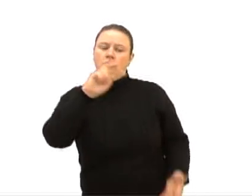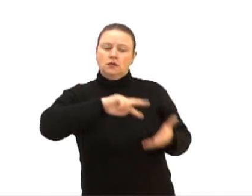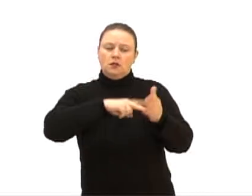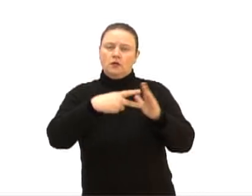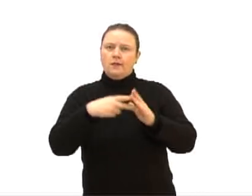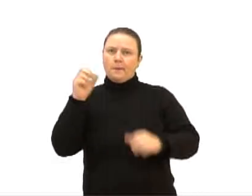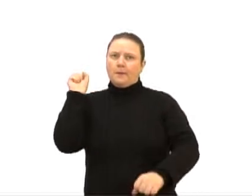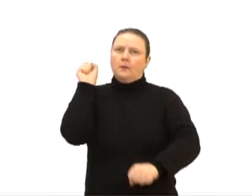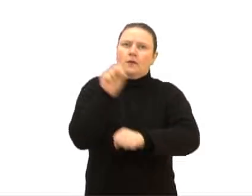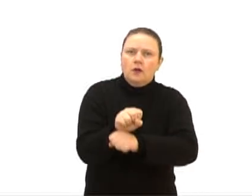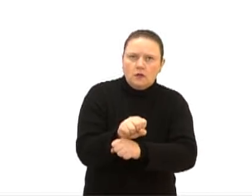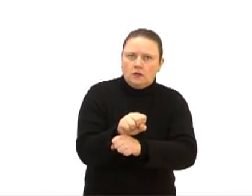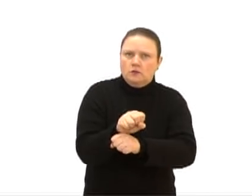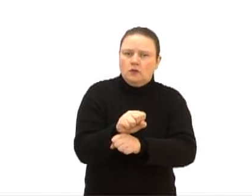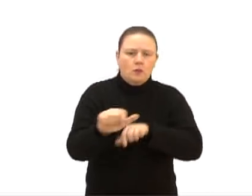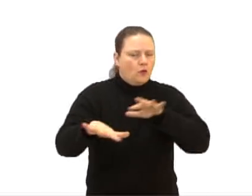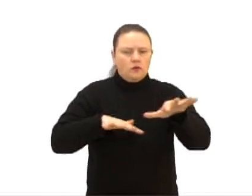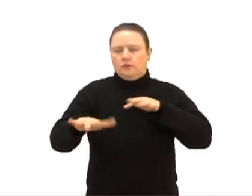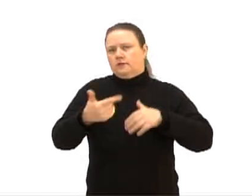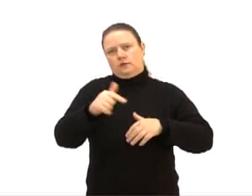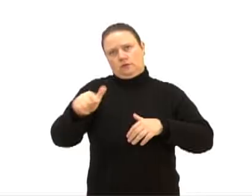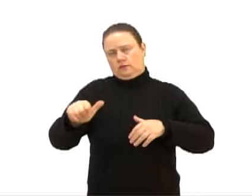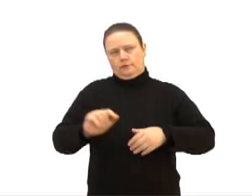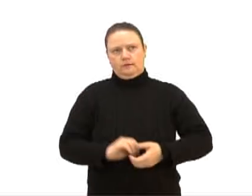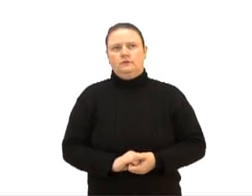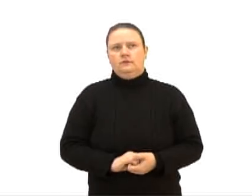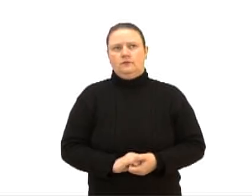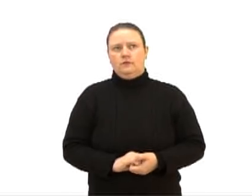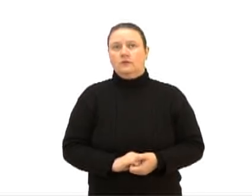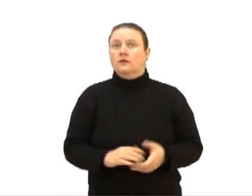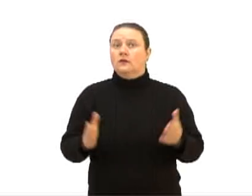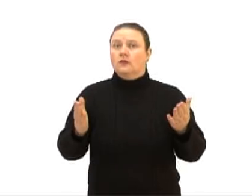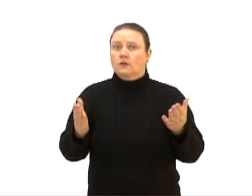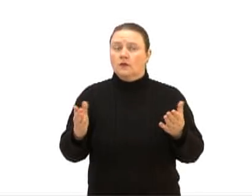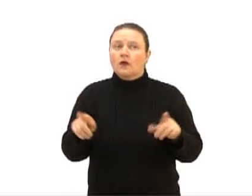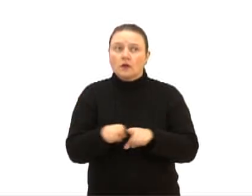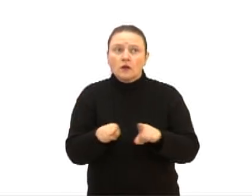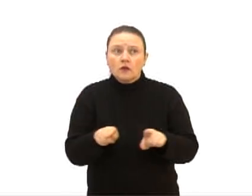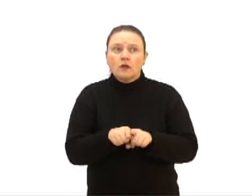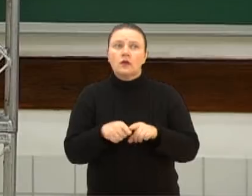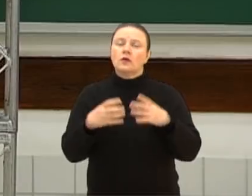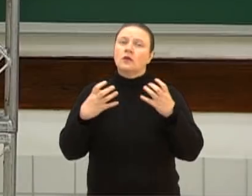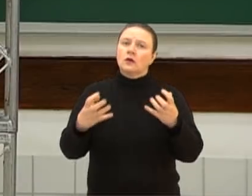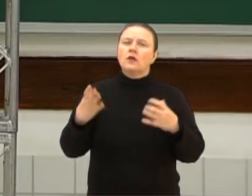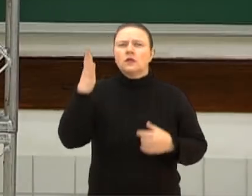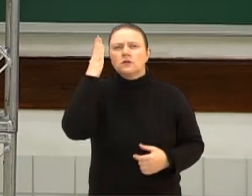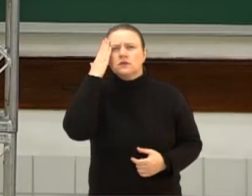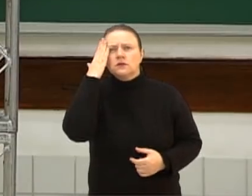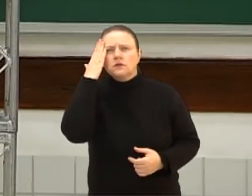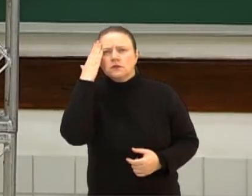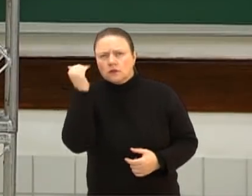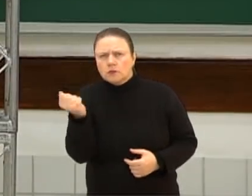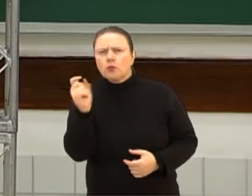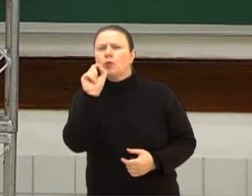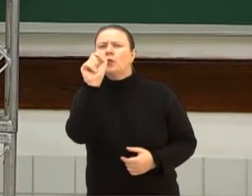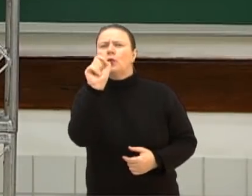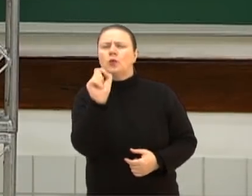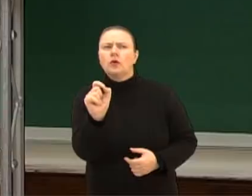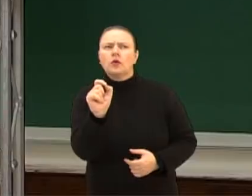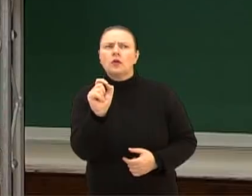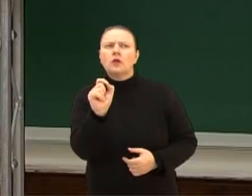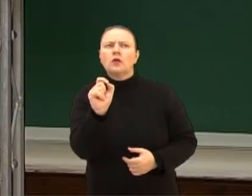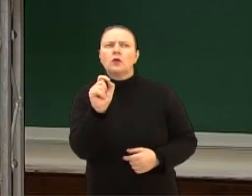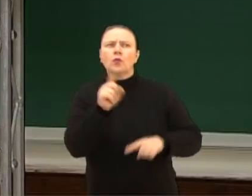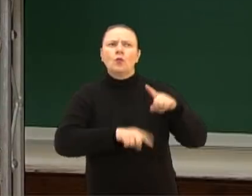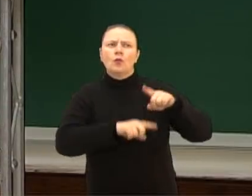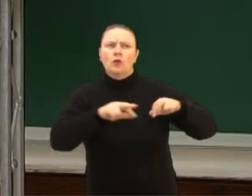não dão ideia de movimento. E também eu gostaria de saber aqueles elementos que dão movimentação, tá?